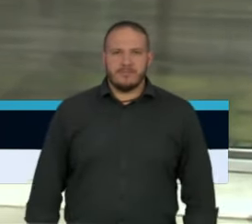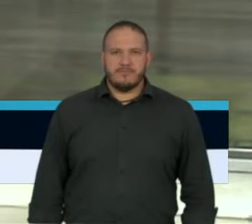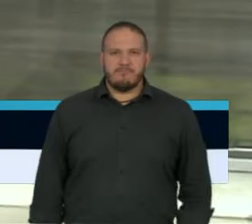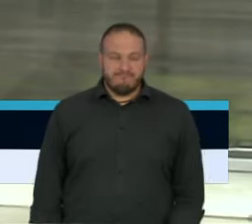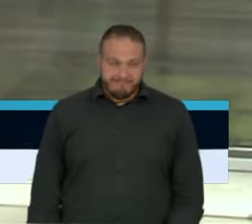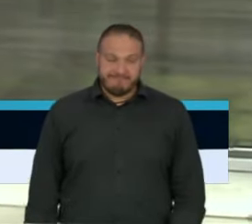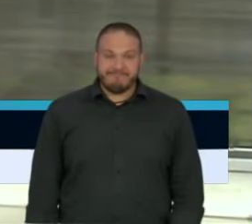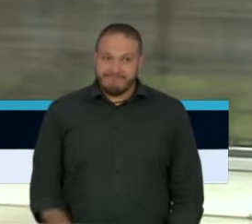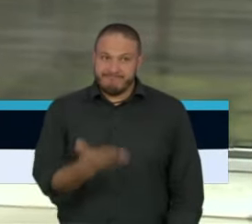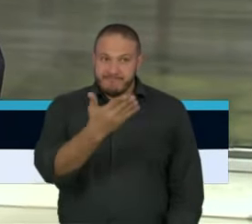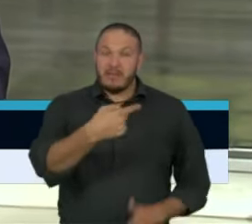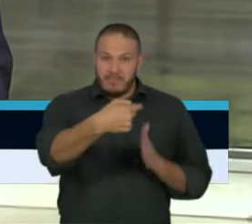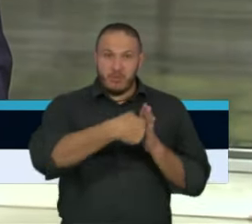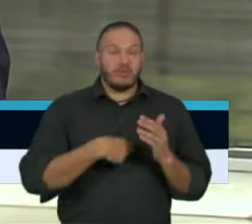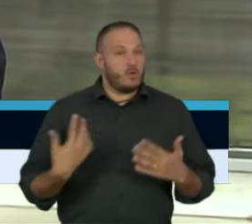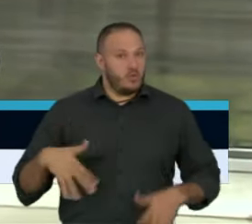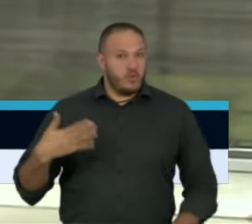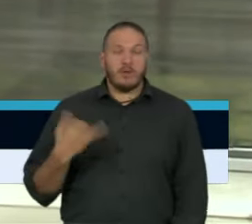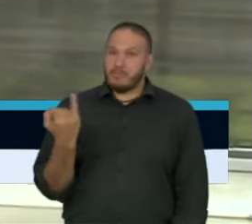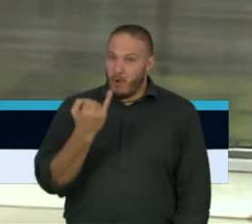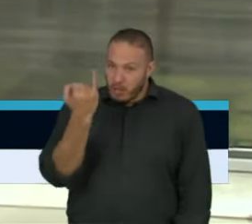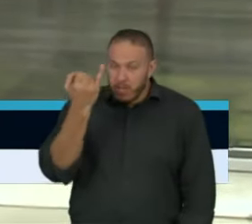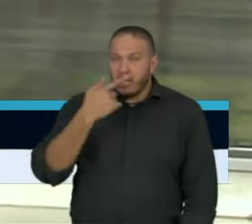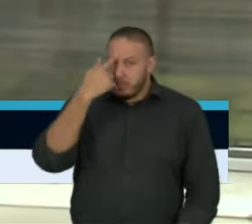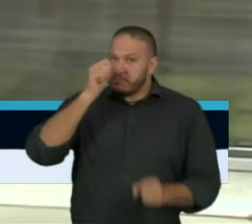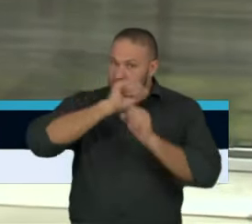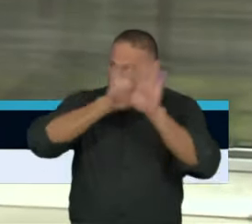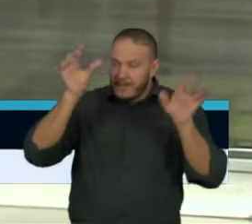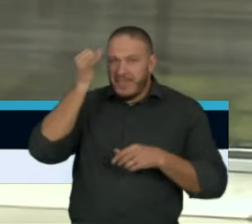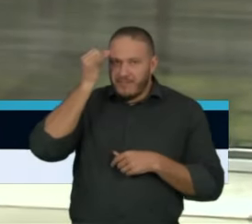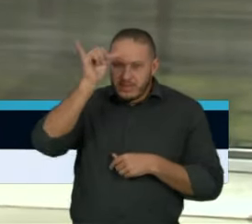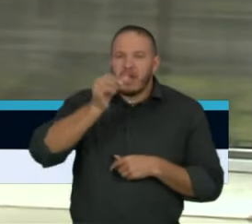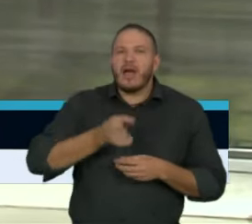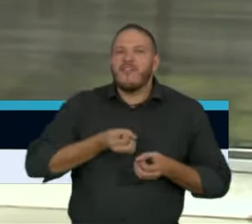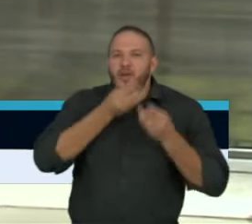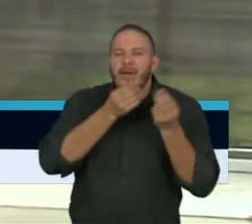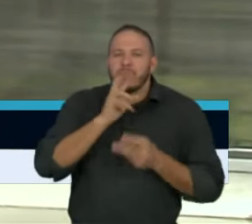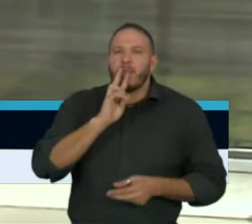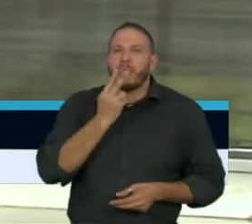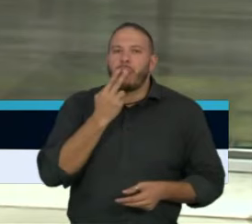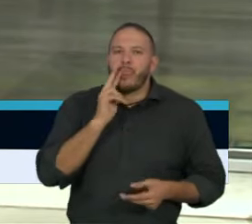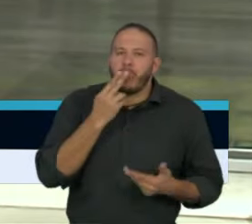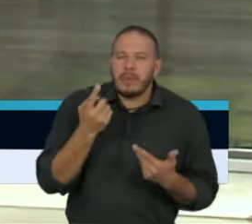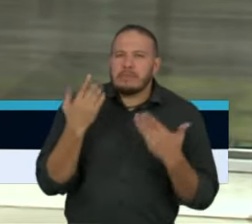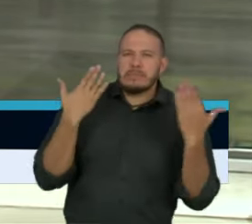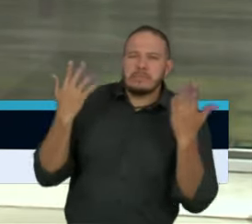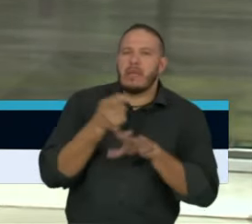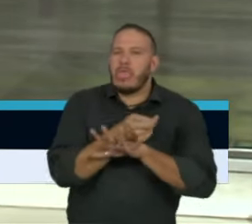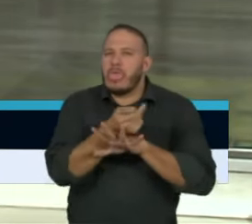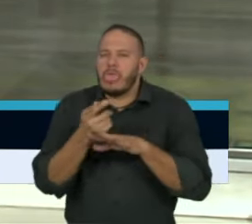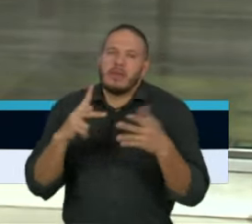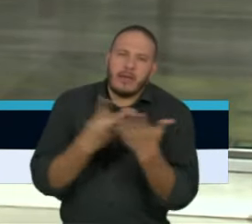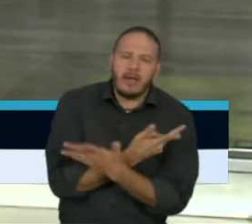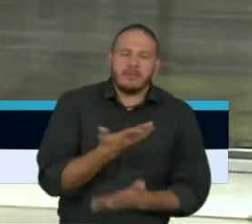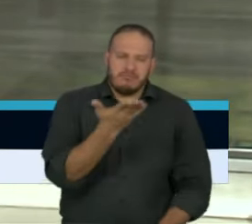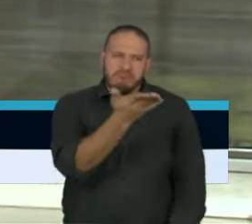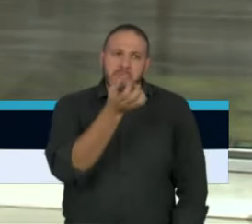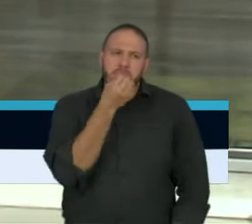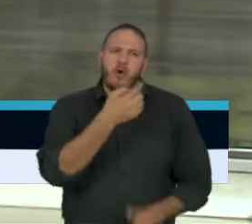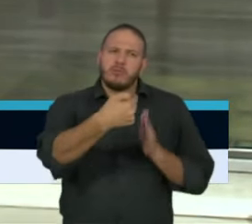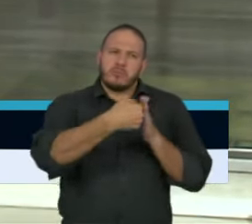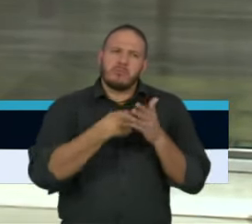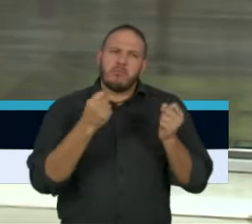é importante para poder esclarecer e evitar informações falsas, duvidosas e erradas. Portanto, a sua pergunta